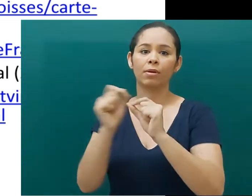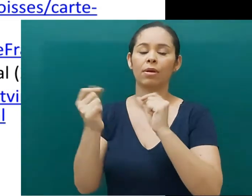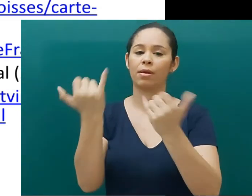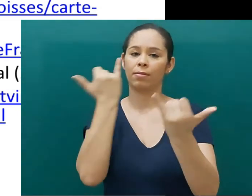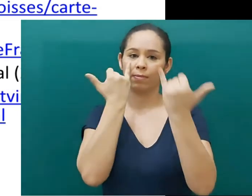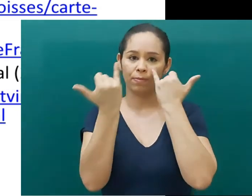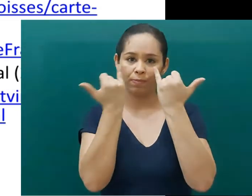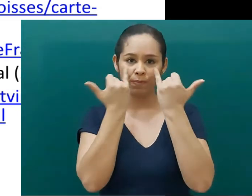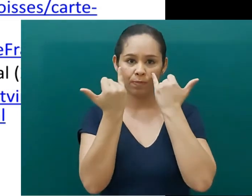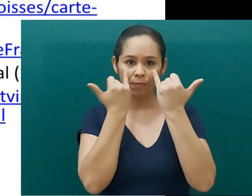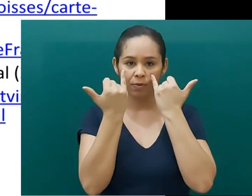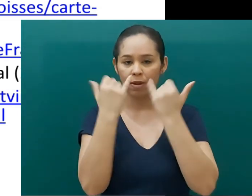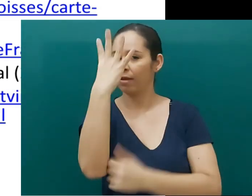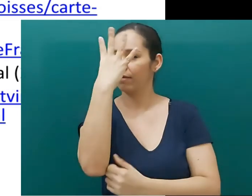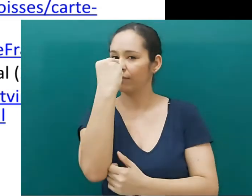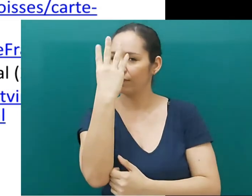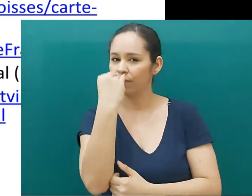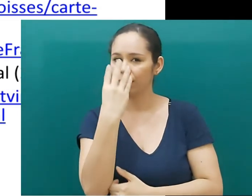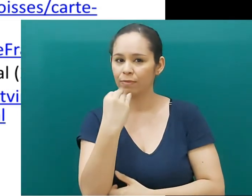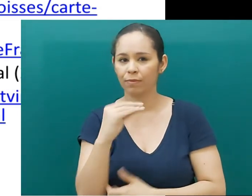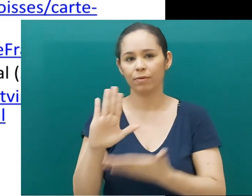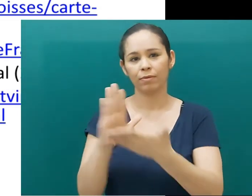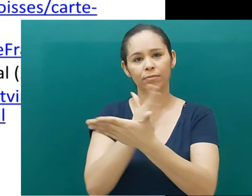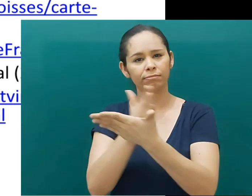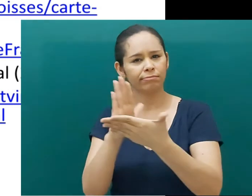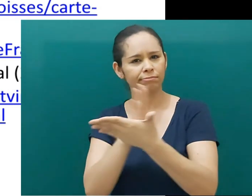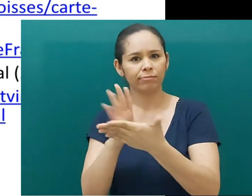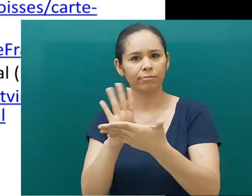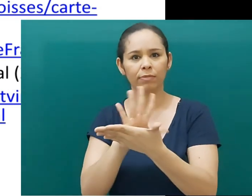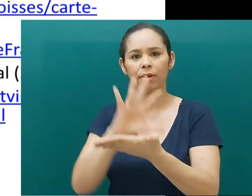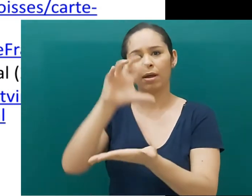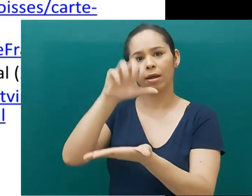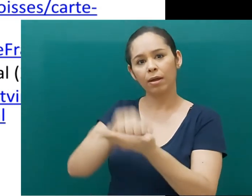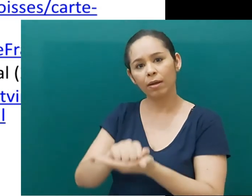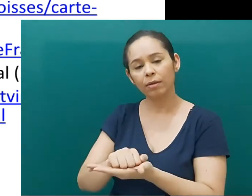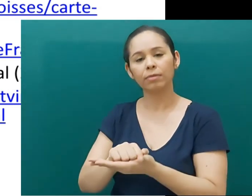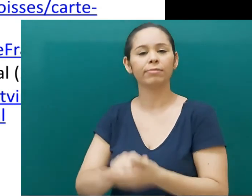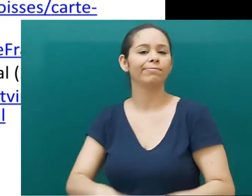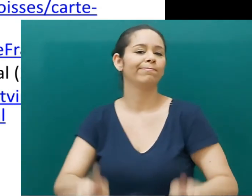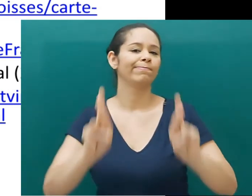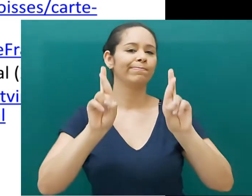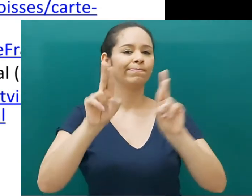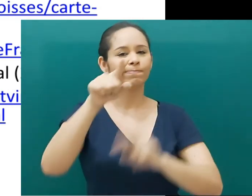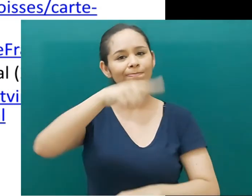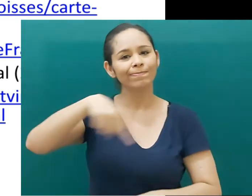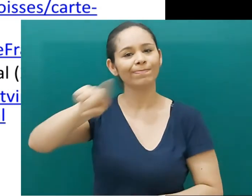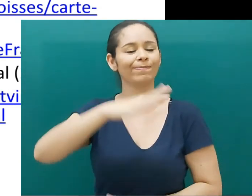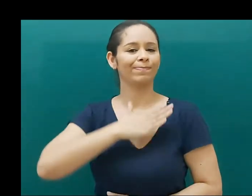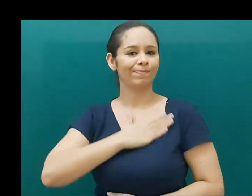fontes das fotos, né? Algumas são de arquivo pessoal e eu espero que vocês tenham gostado.